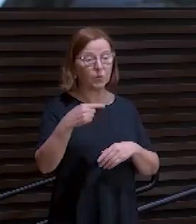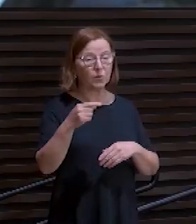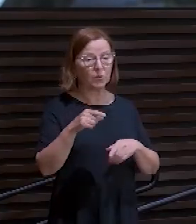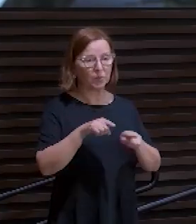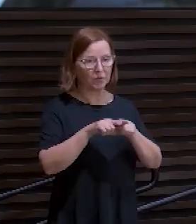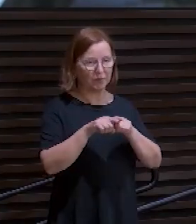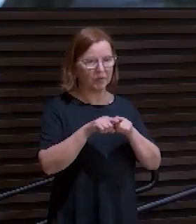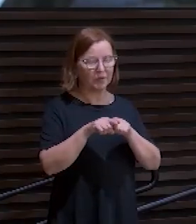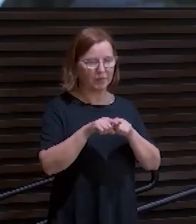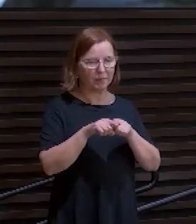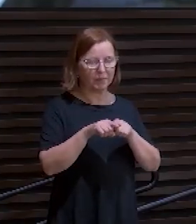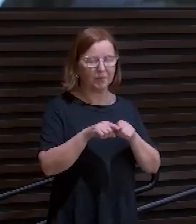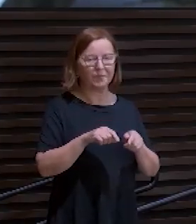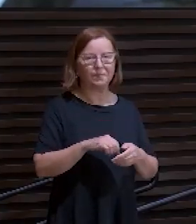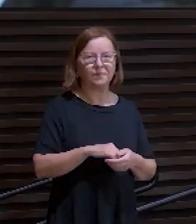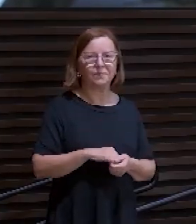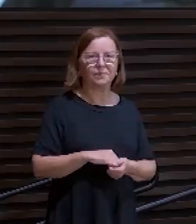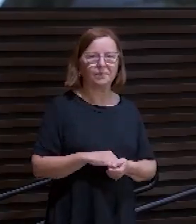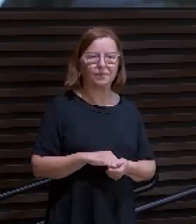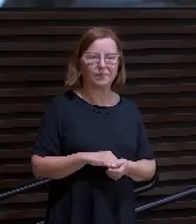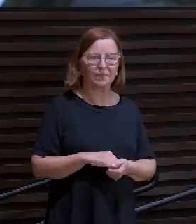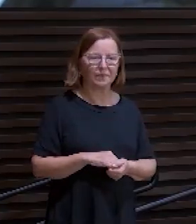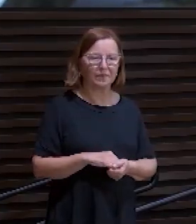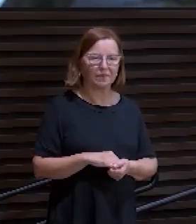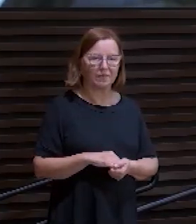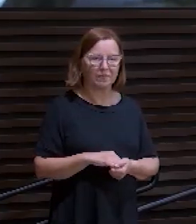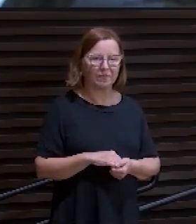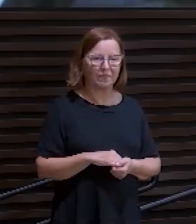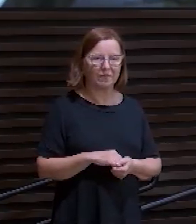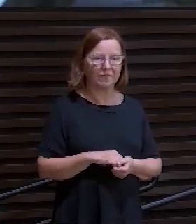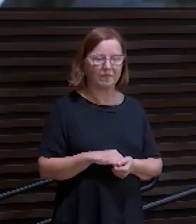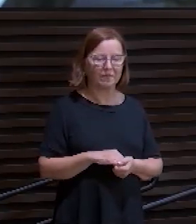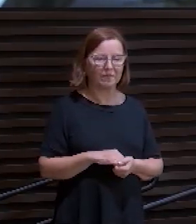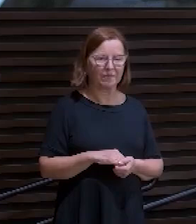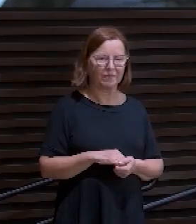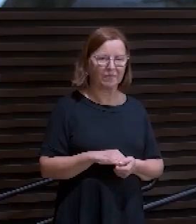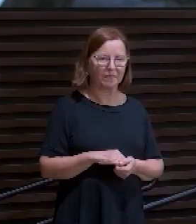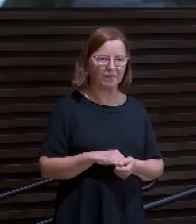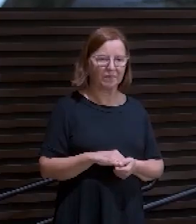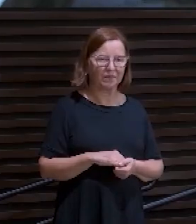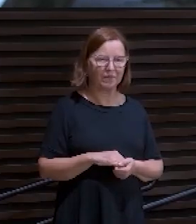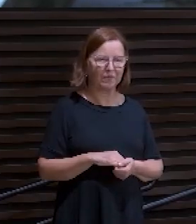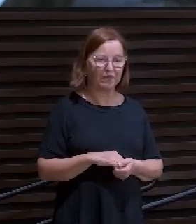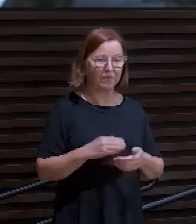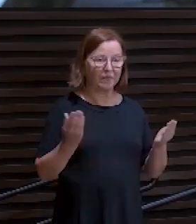Não busca mais te servir da tua família, serve a tua família.